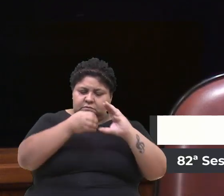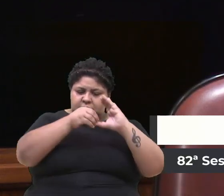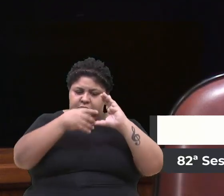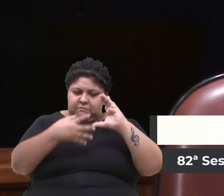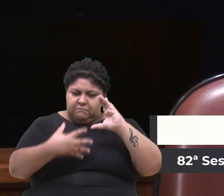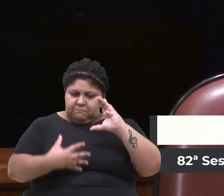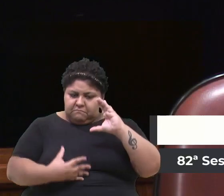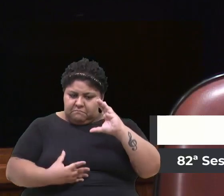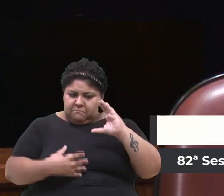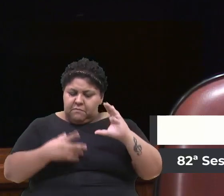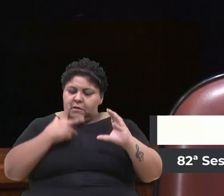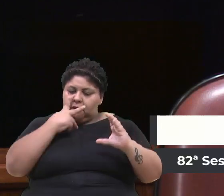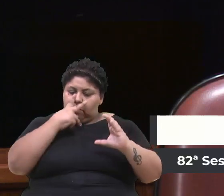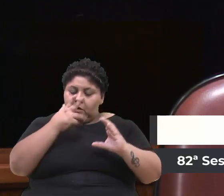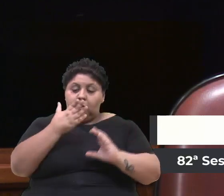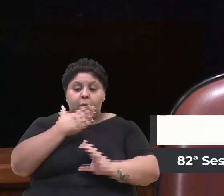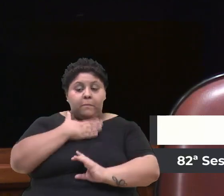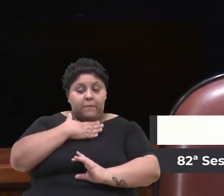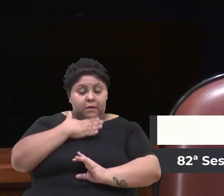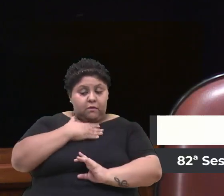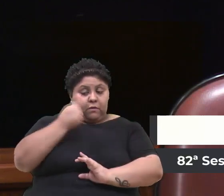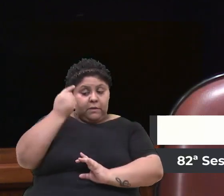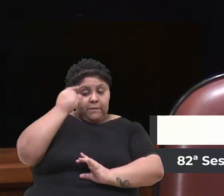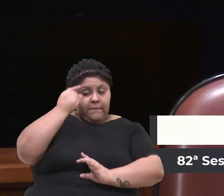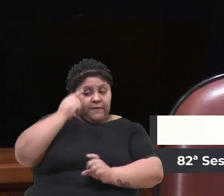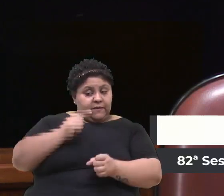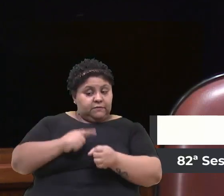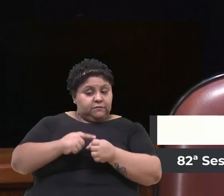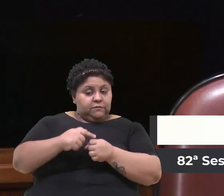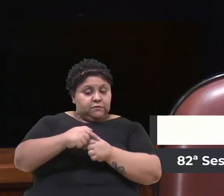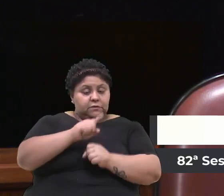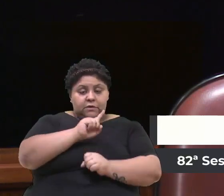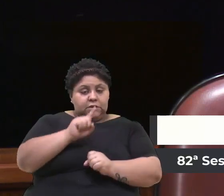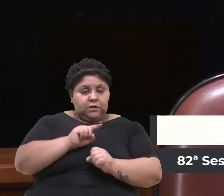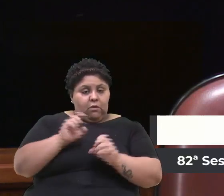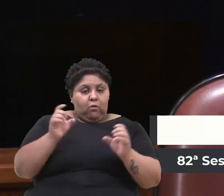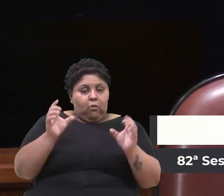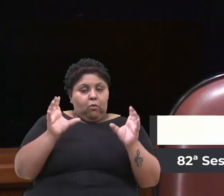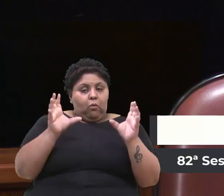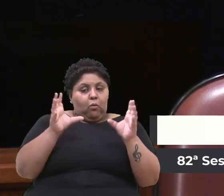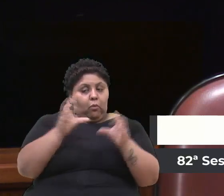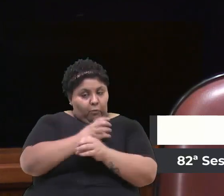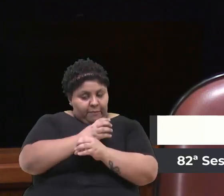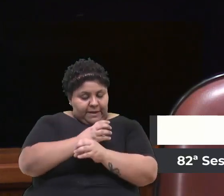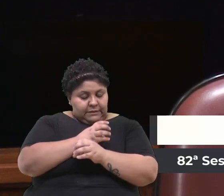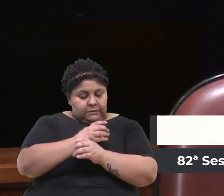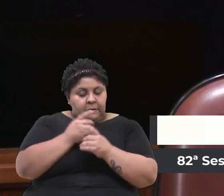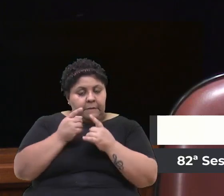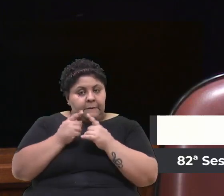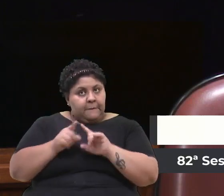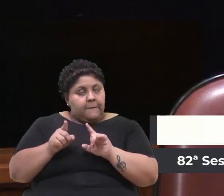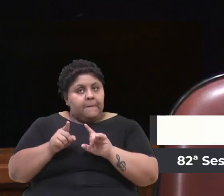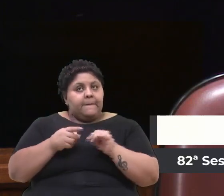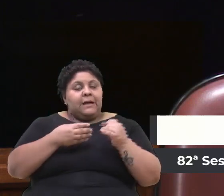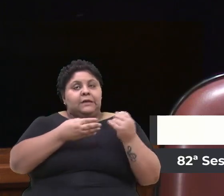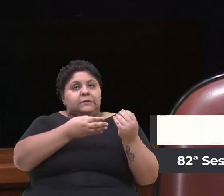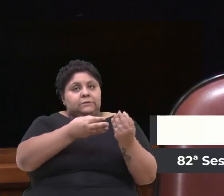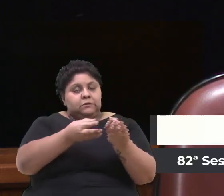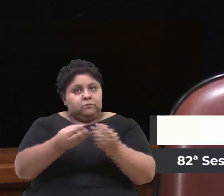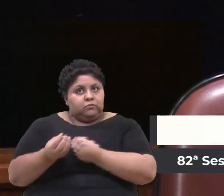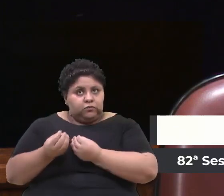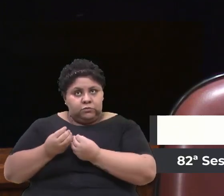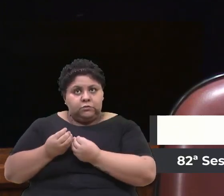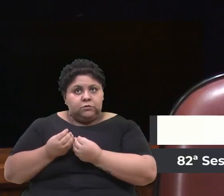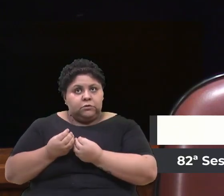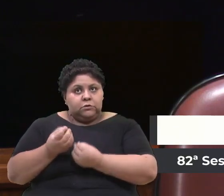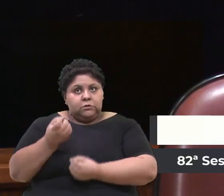para uma cidade, não completamente, né, mas ele é bastante interessante